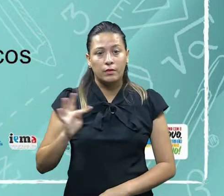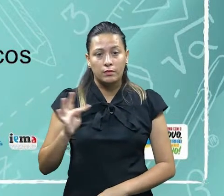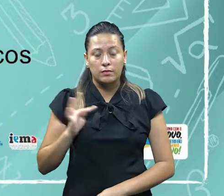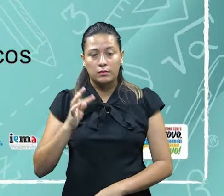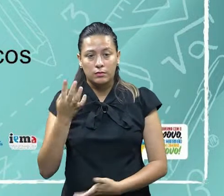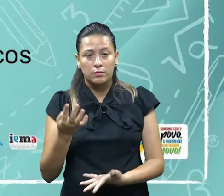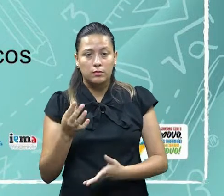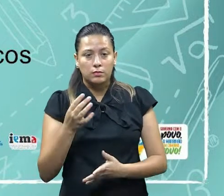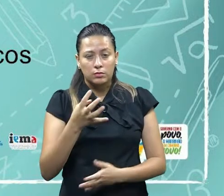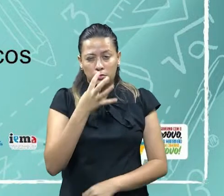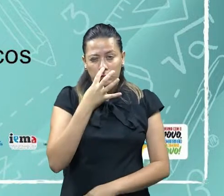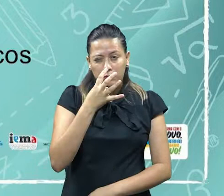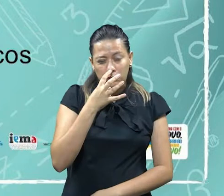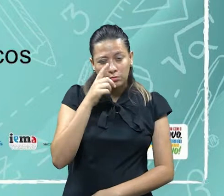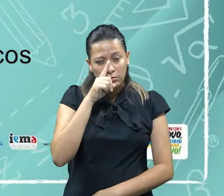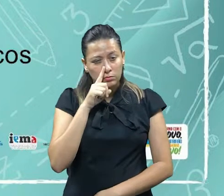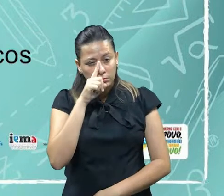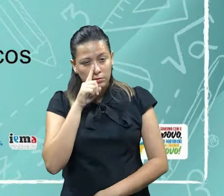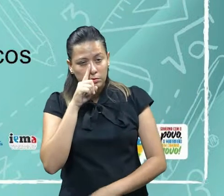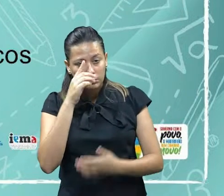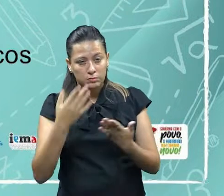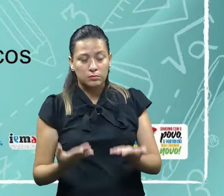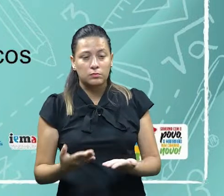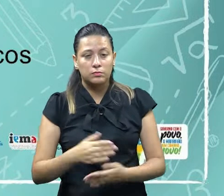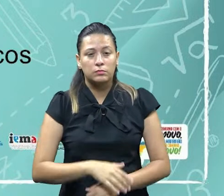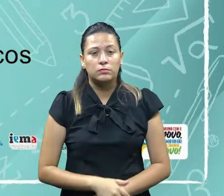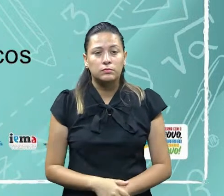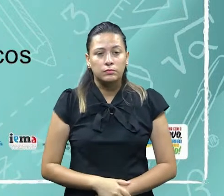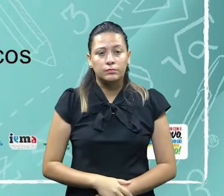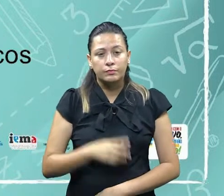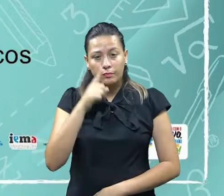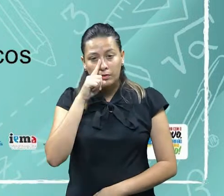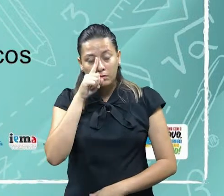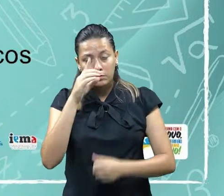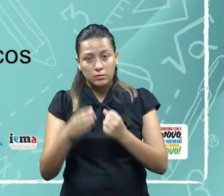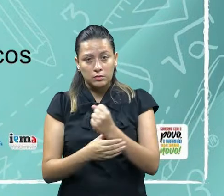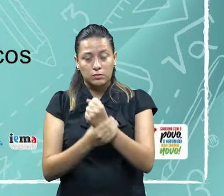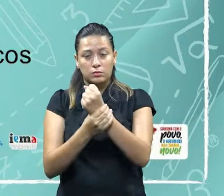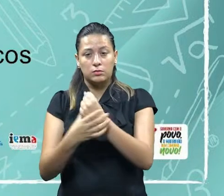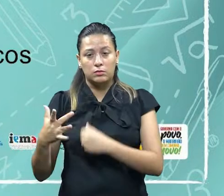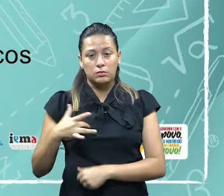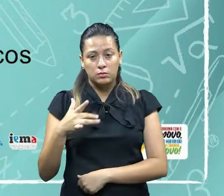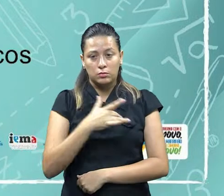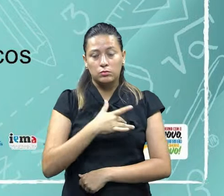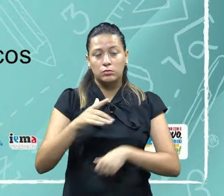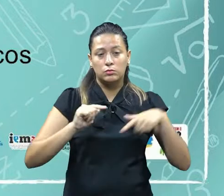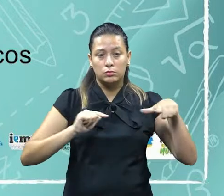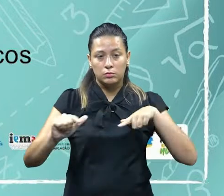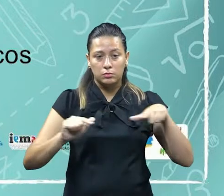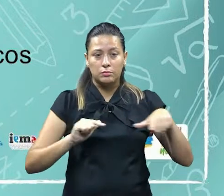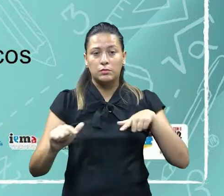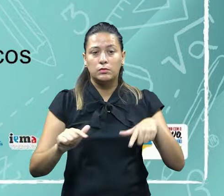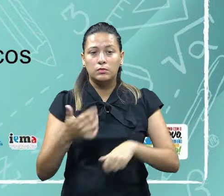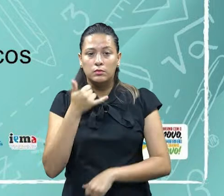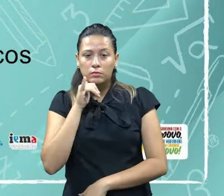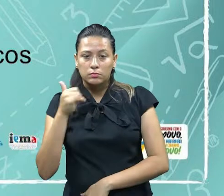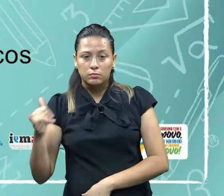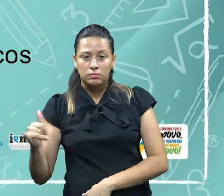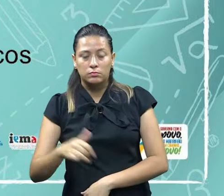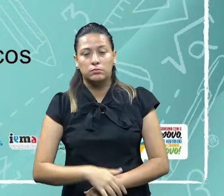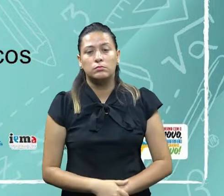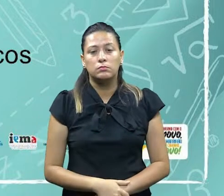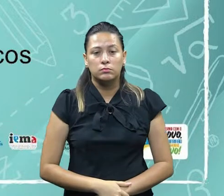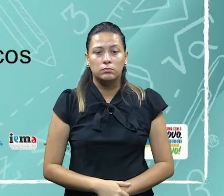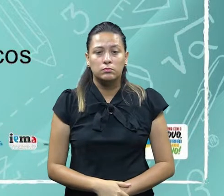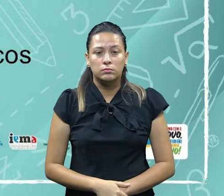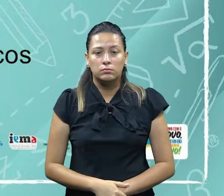esses riscos? Os riscos à segurança e à saúde dos trabalhadores no setor de energia elétrica são, via de regra,